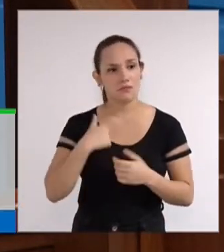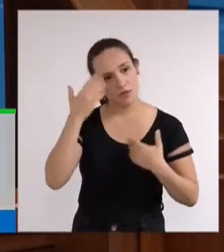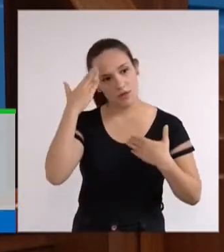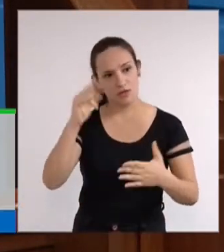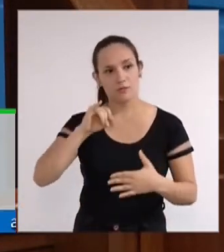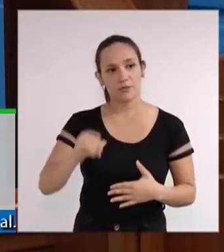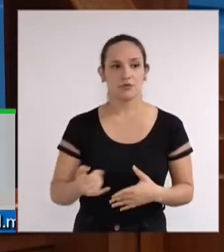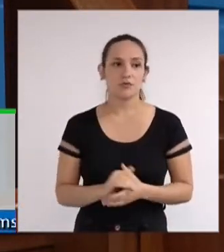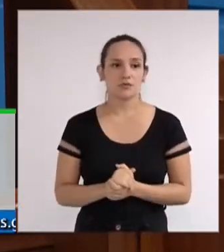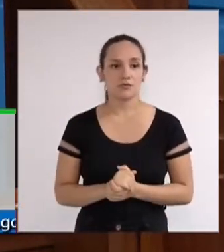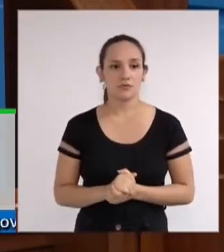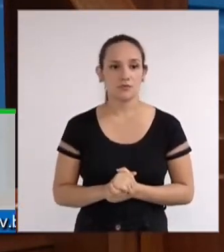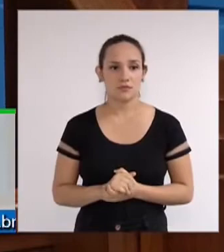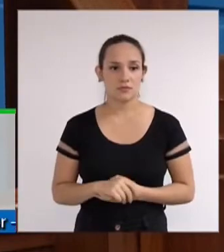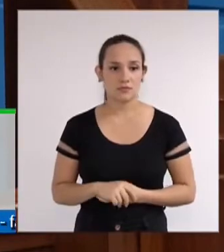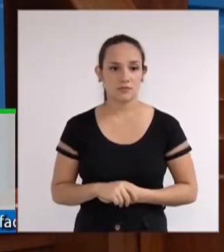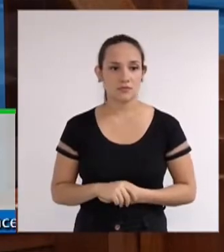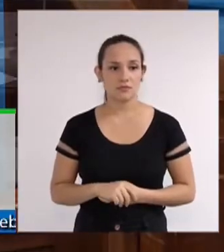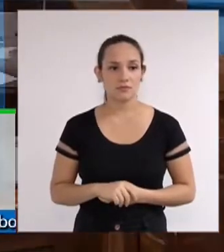Agradeço a oportunidade.